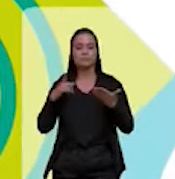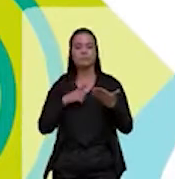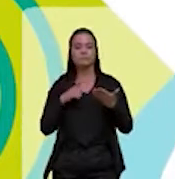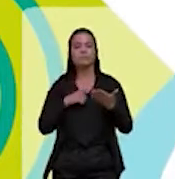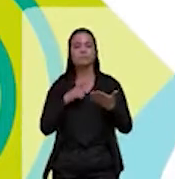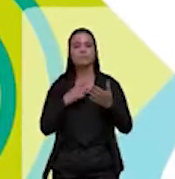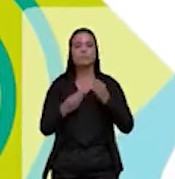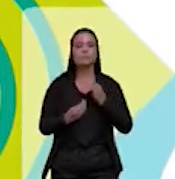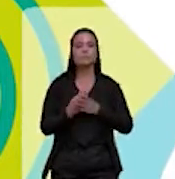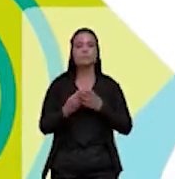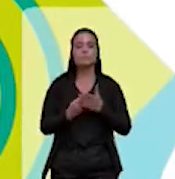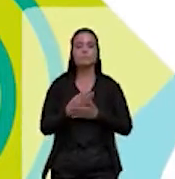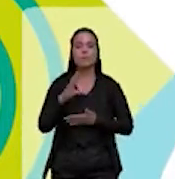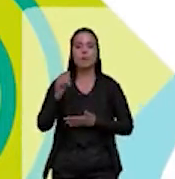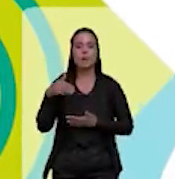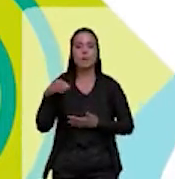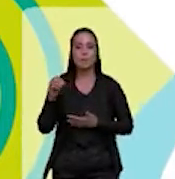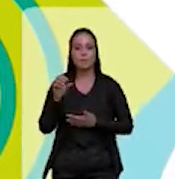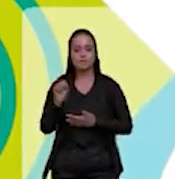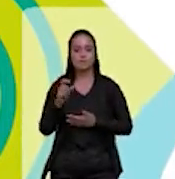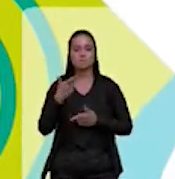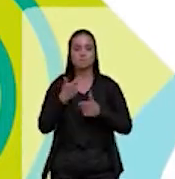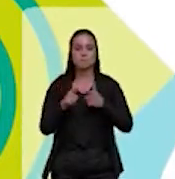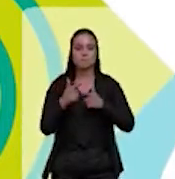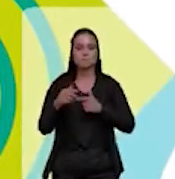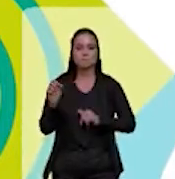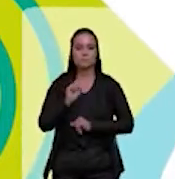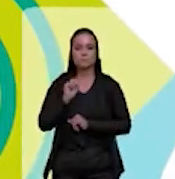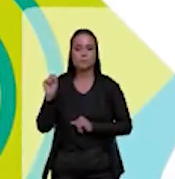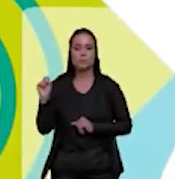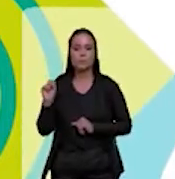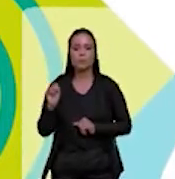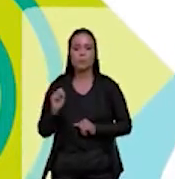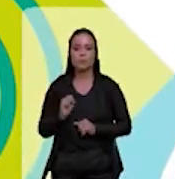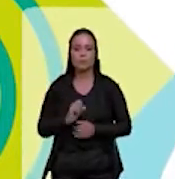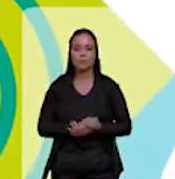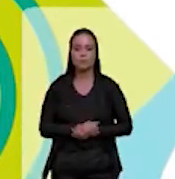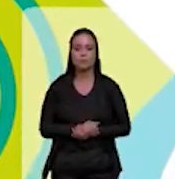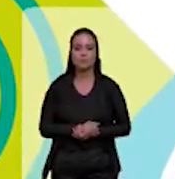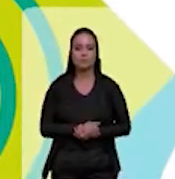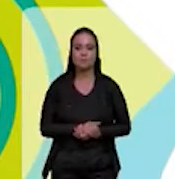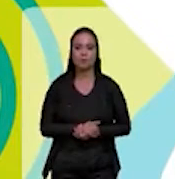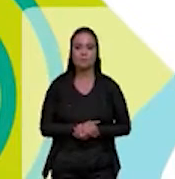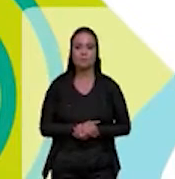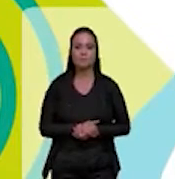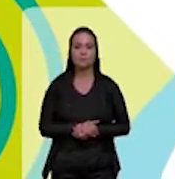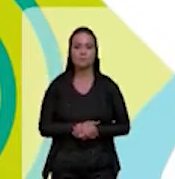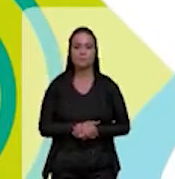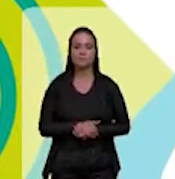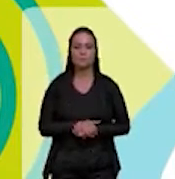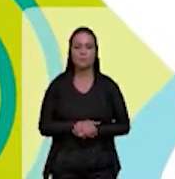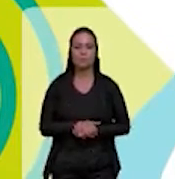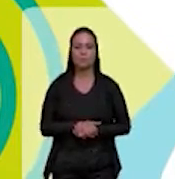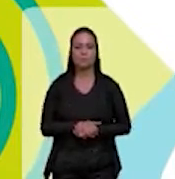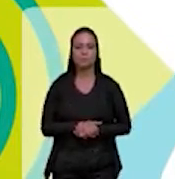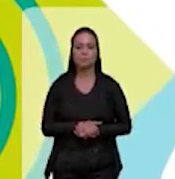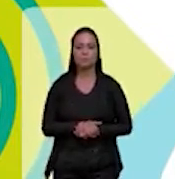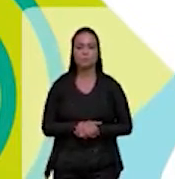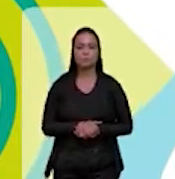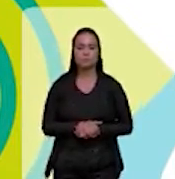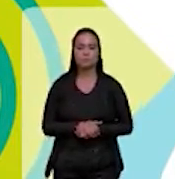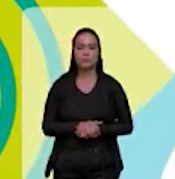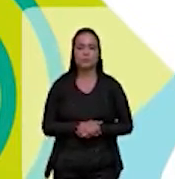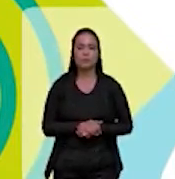autores agraciados com o prêmio Camões se divide em oito estantes por assim dizer a primeira uma